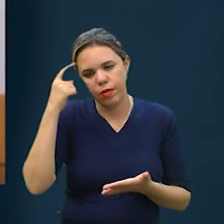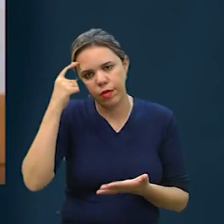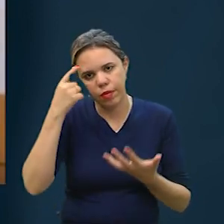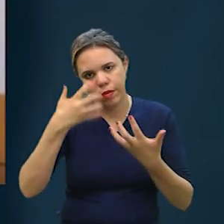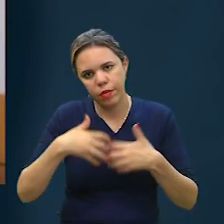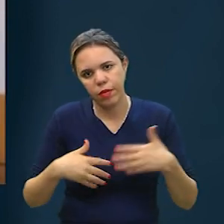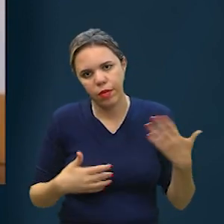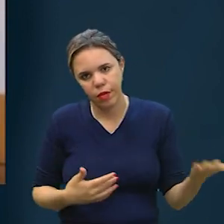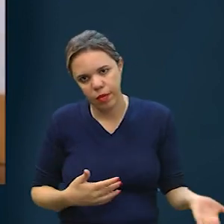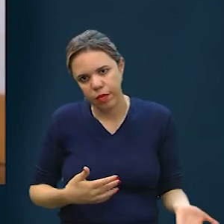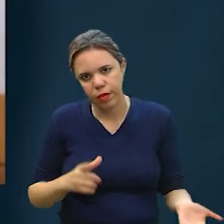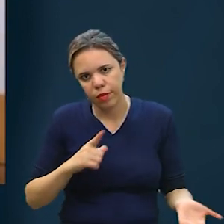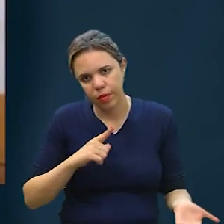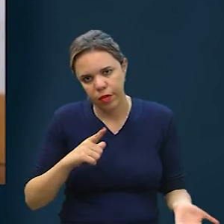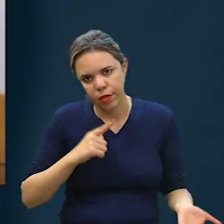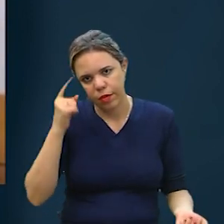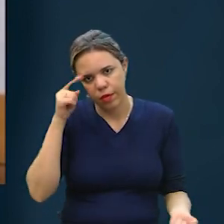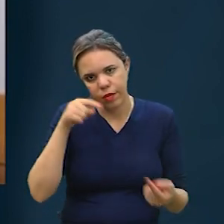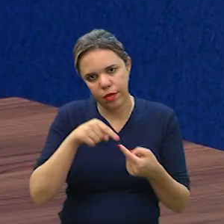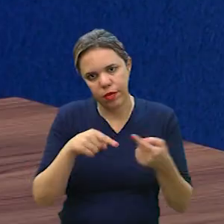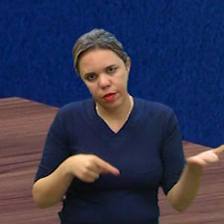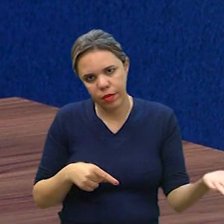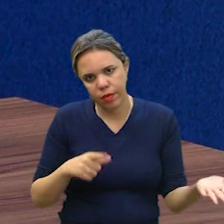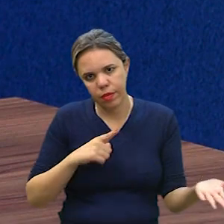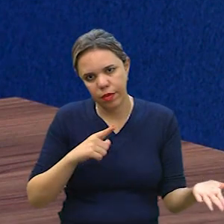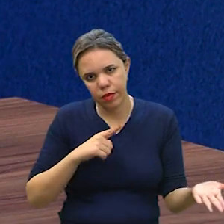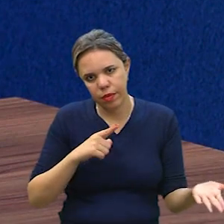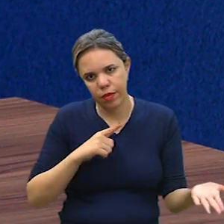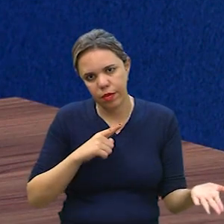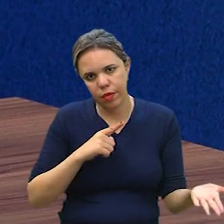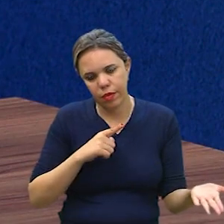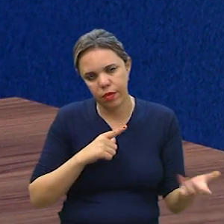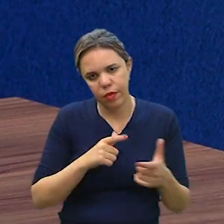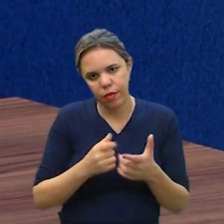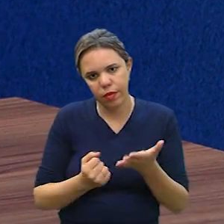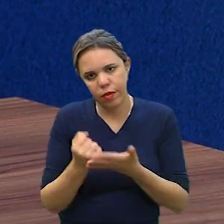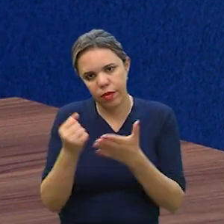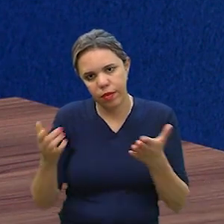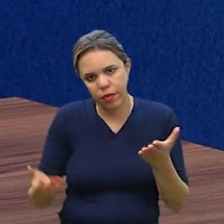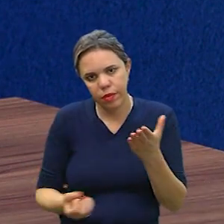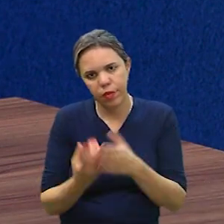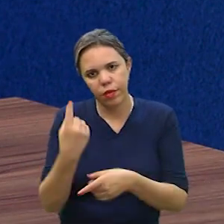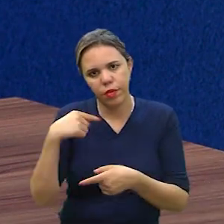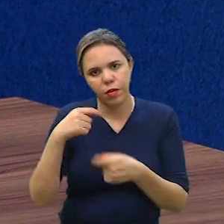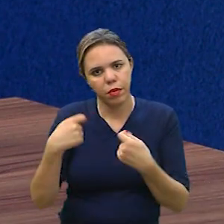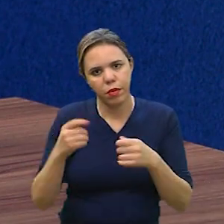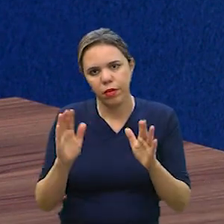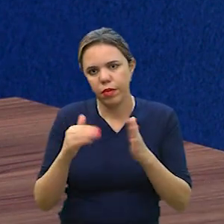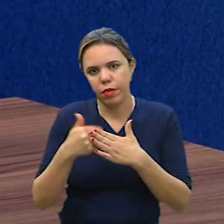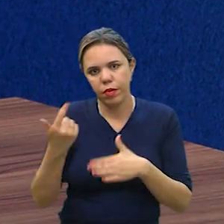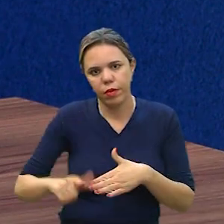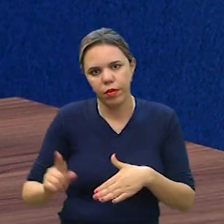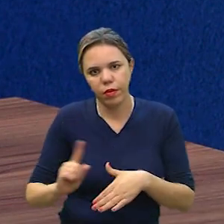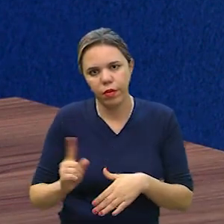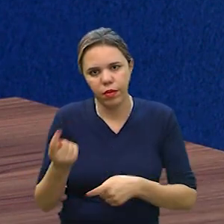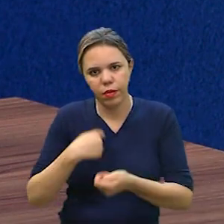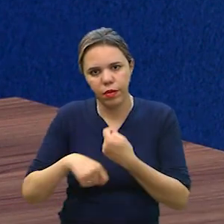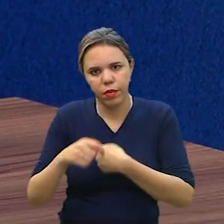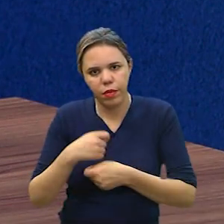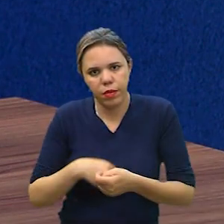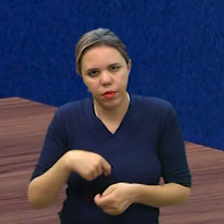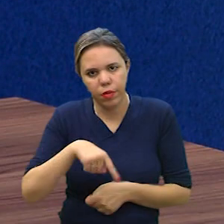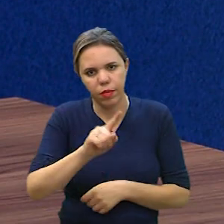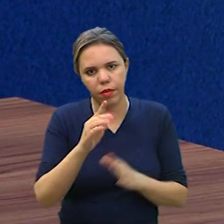eu vou pensar, eu vou ter uma ideia, eu vou ter uma grande ideia aí para não precisar fechar as portas do meu